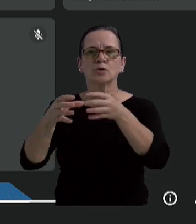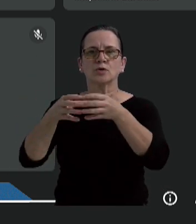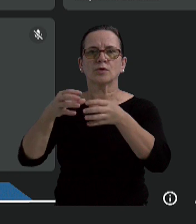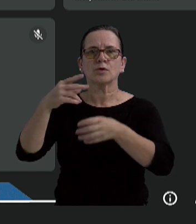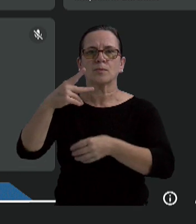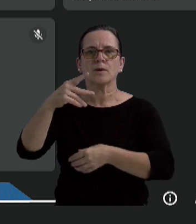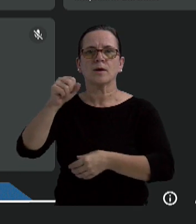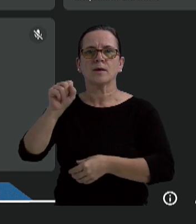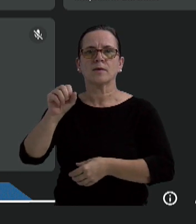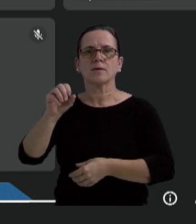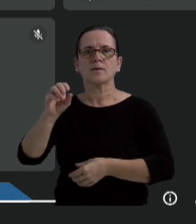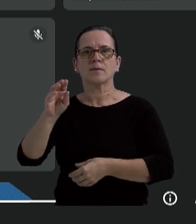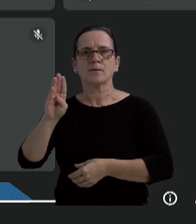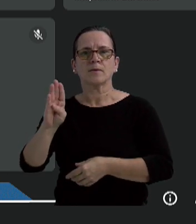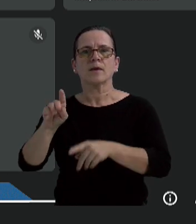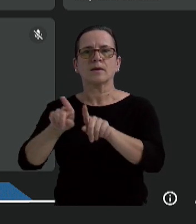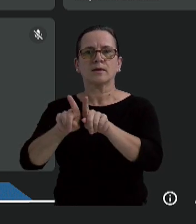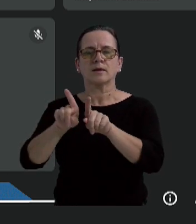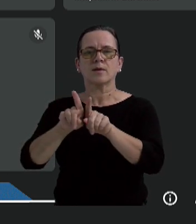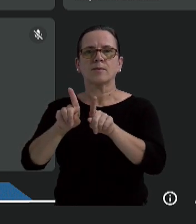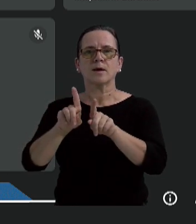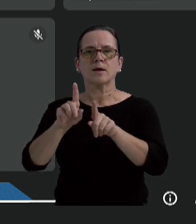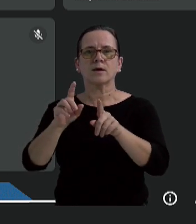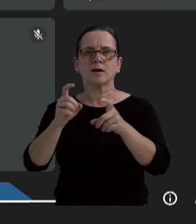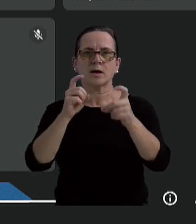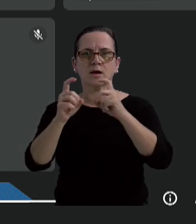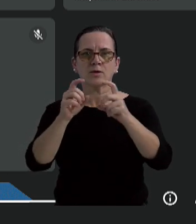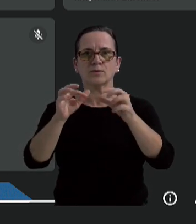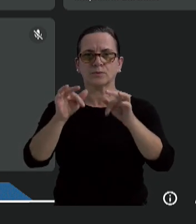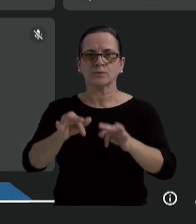PSB solicito institução da presente